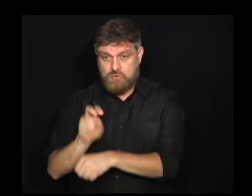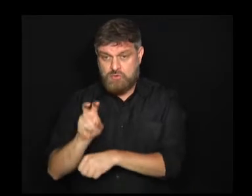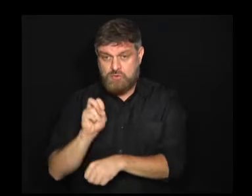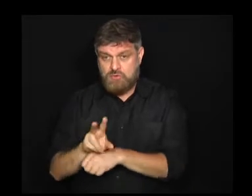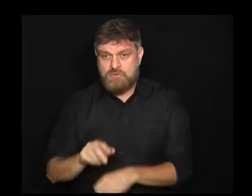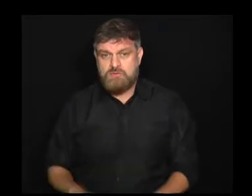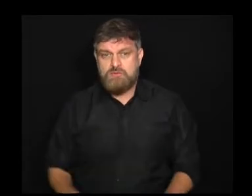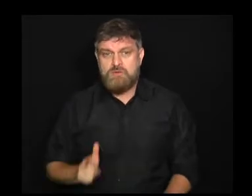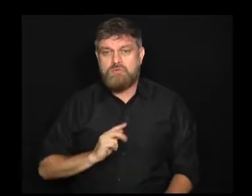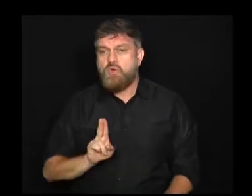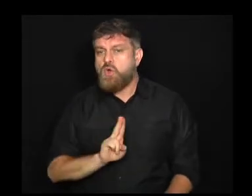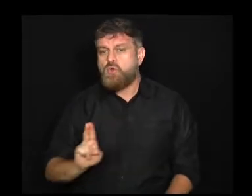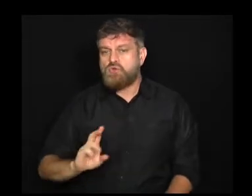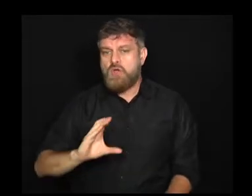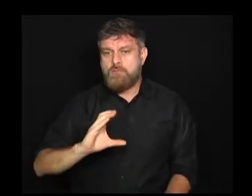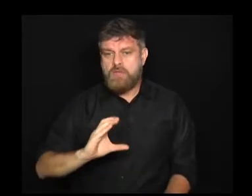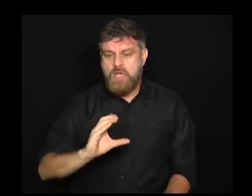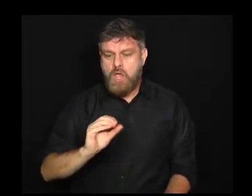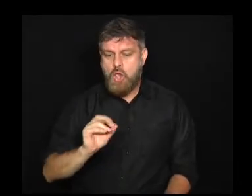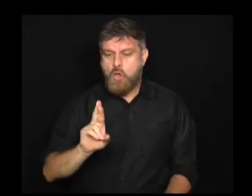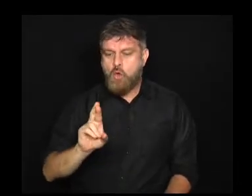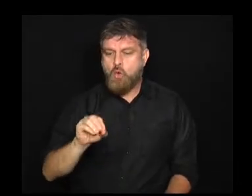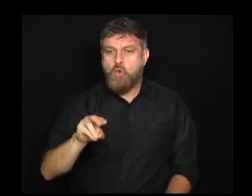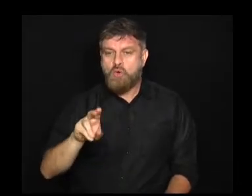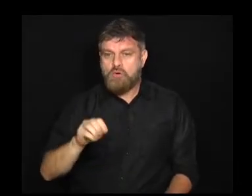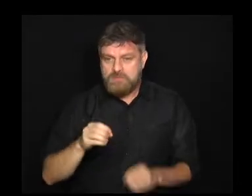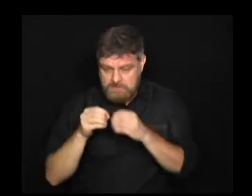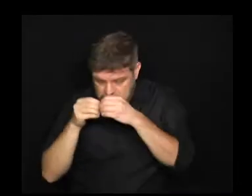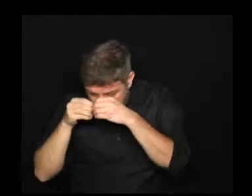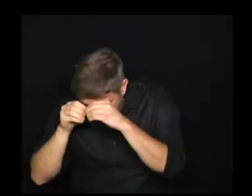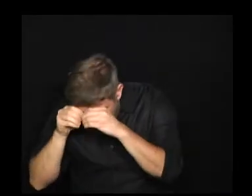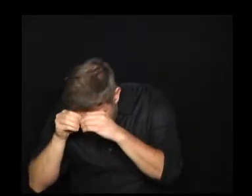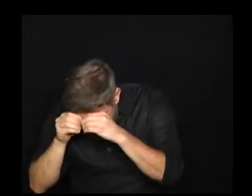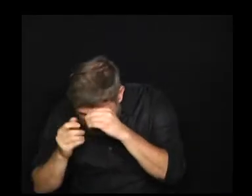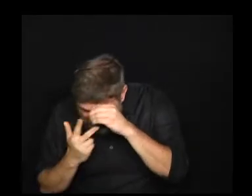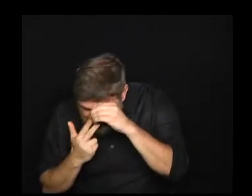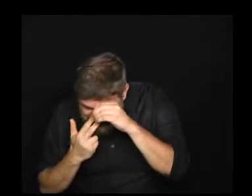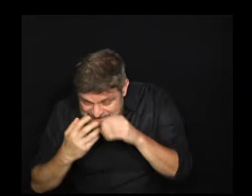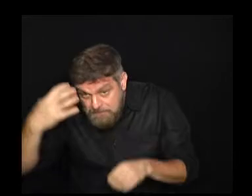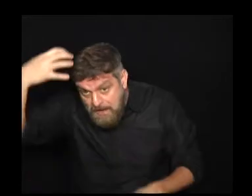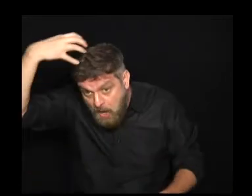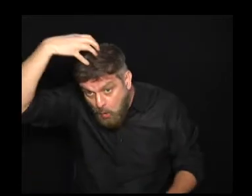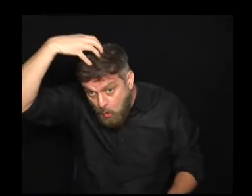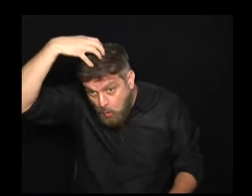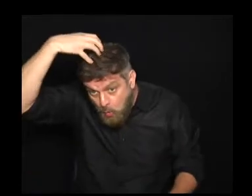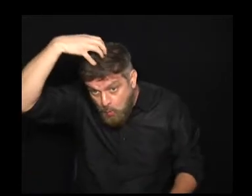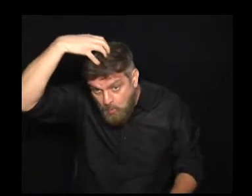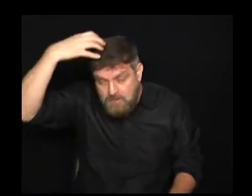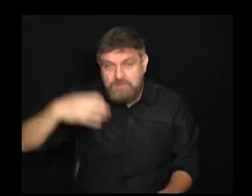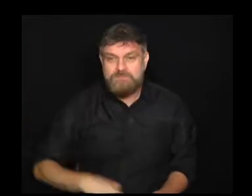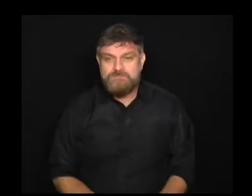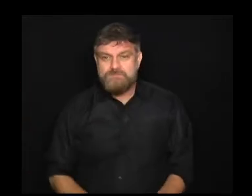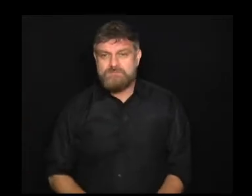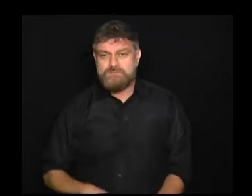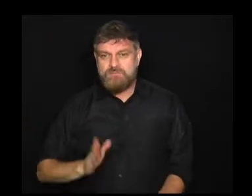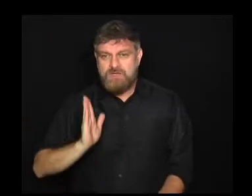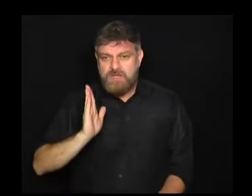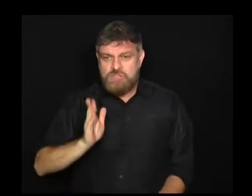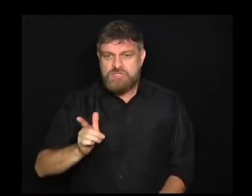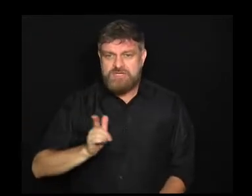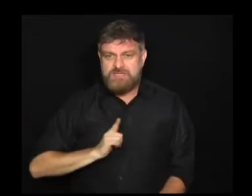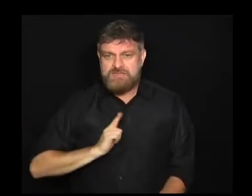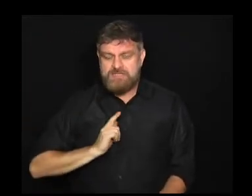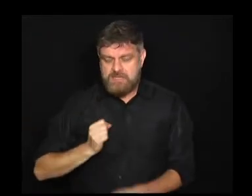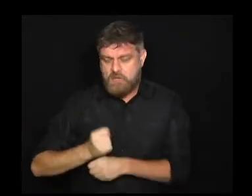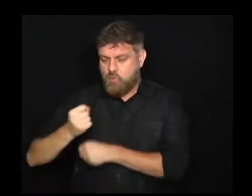ele chama coronavírus porque ele parece uma coroa quando visto ao microscópio eletrônico. Ele é um vírus que existe, já reconhecido desde a década